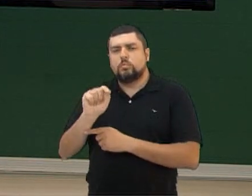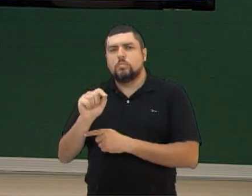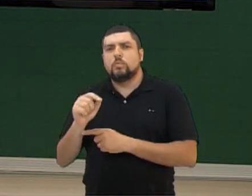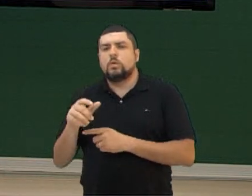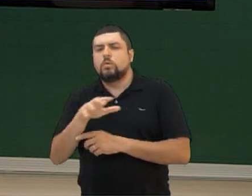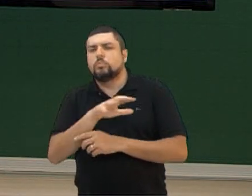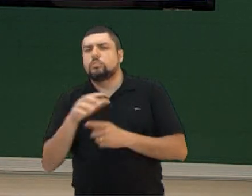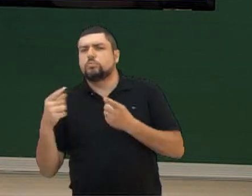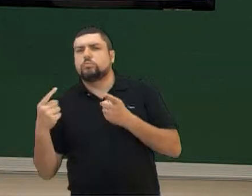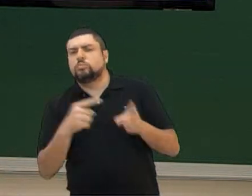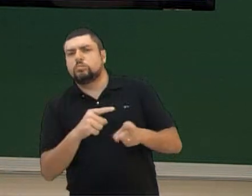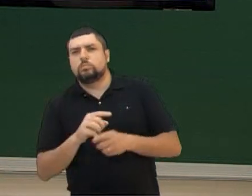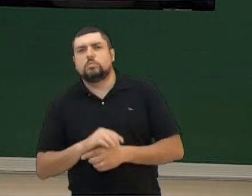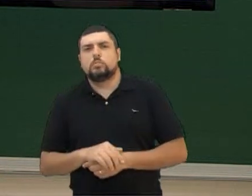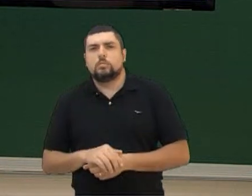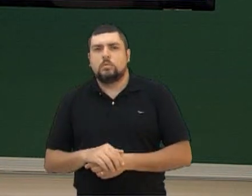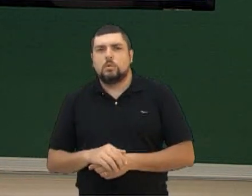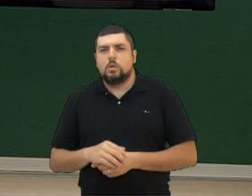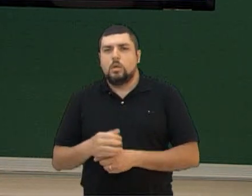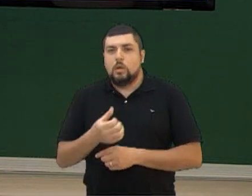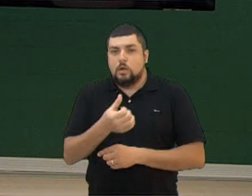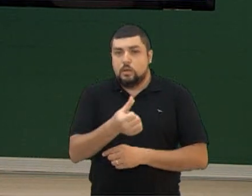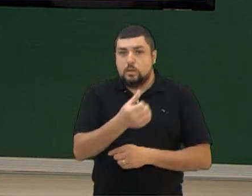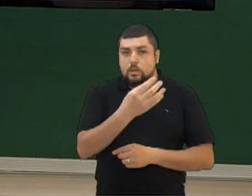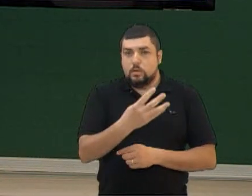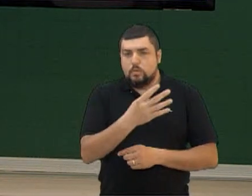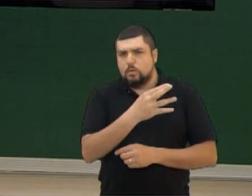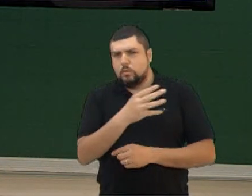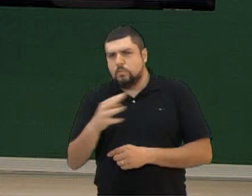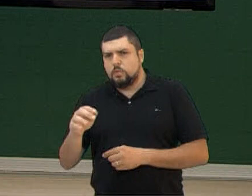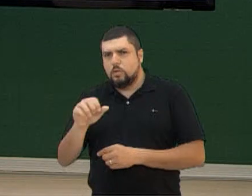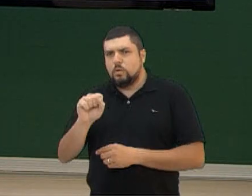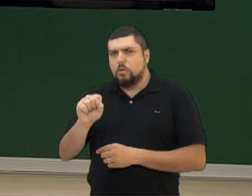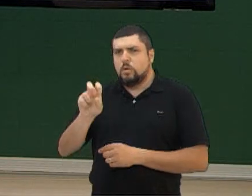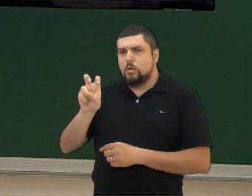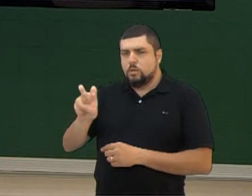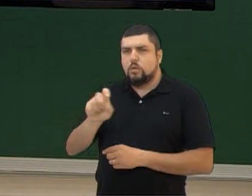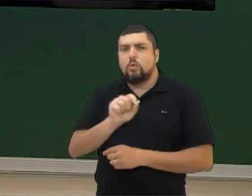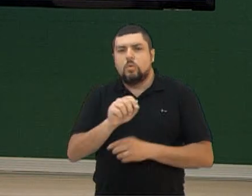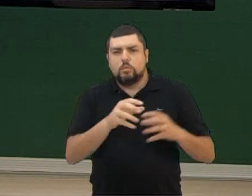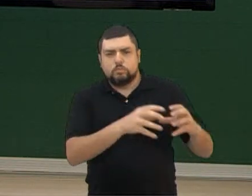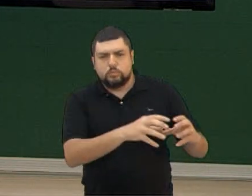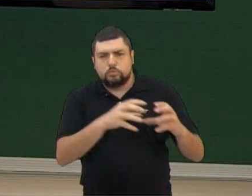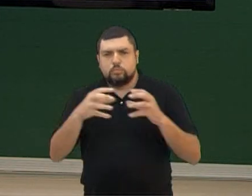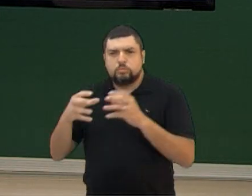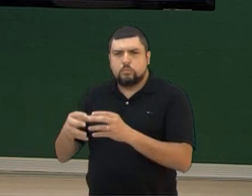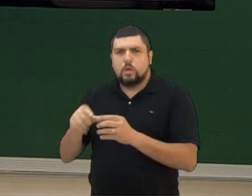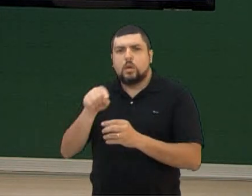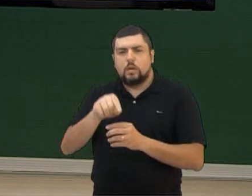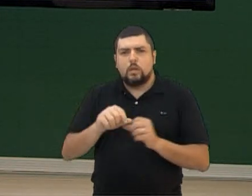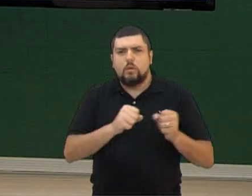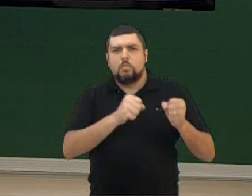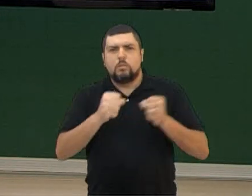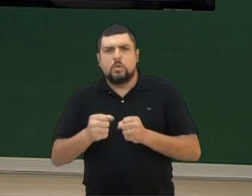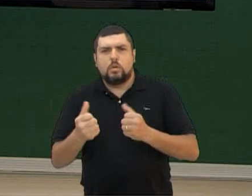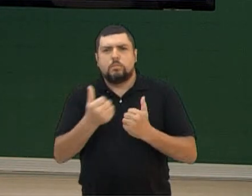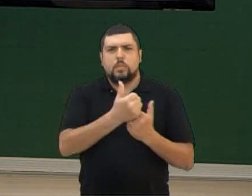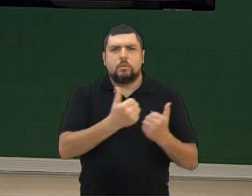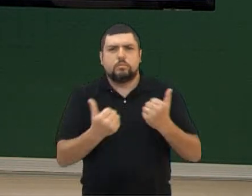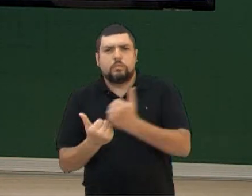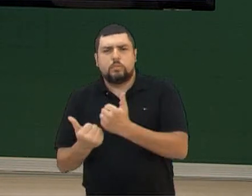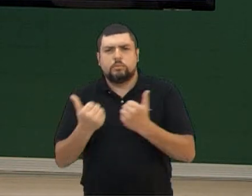que vai de 64 a 85, a gente tem uma disputa e um revezamento entre esses dois grupos no poder. O